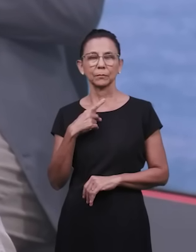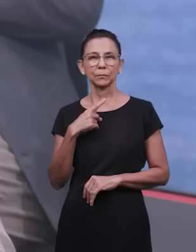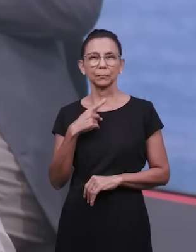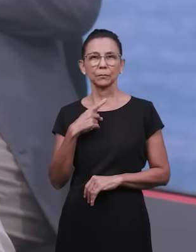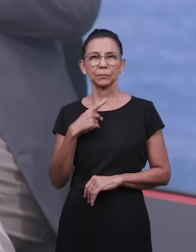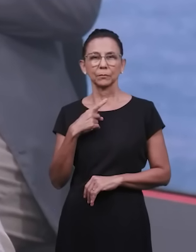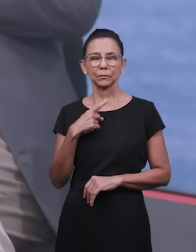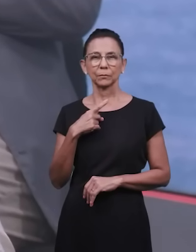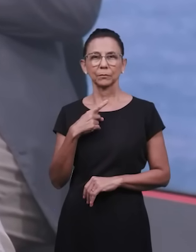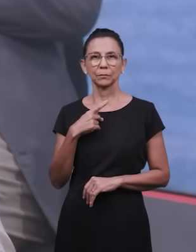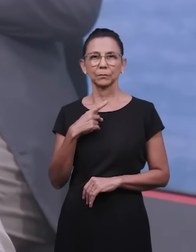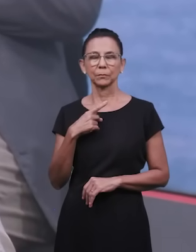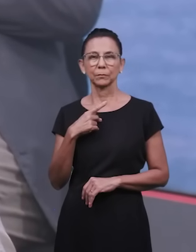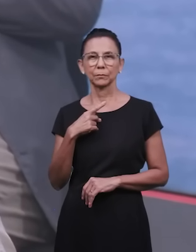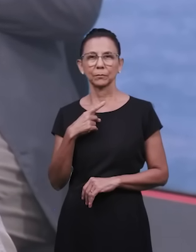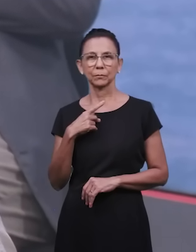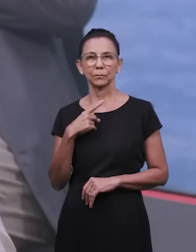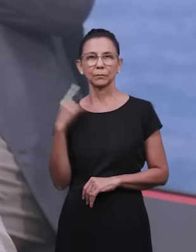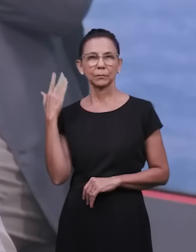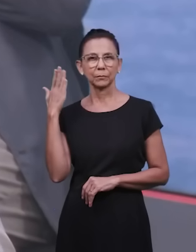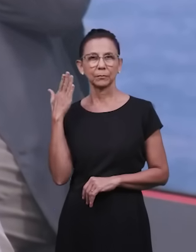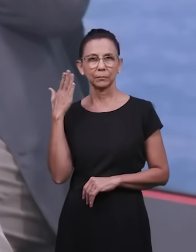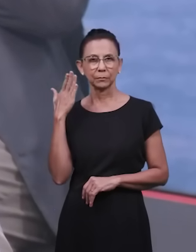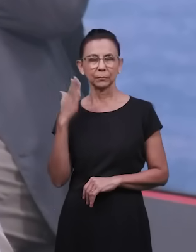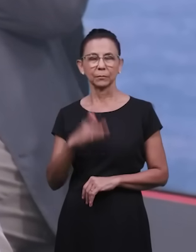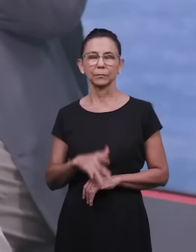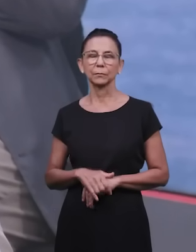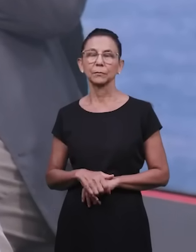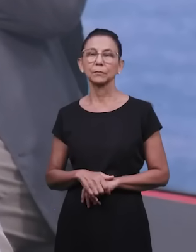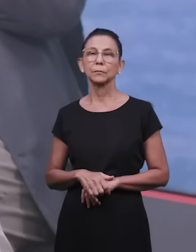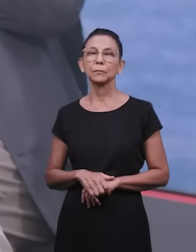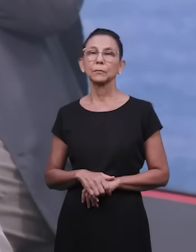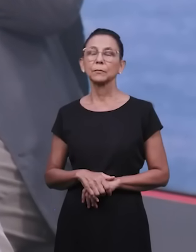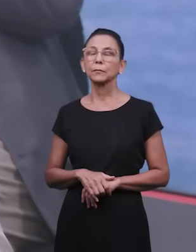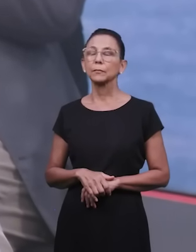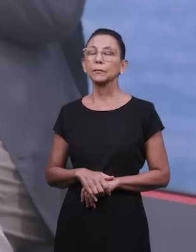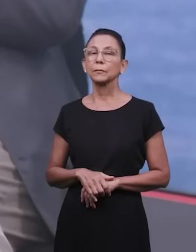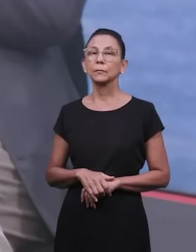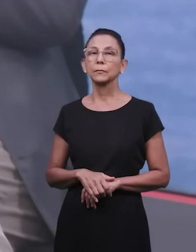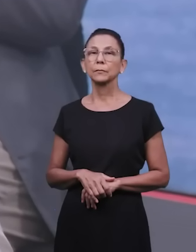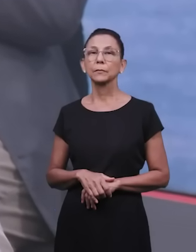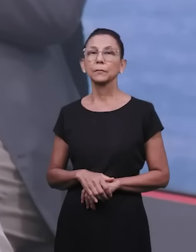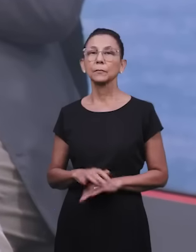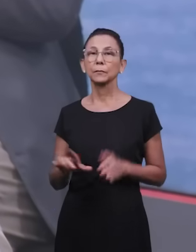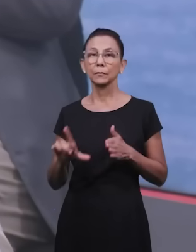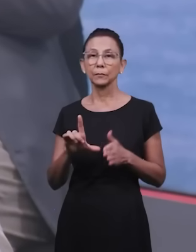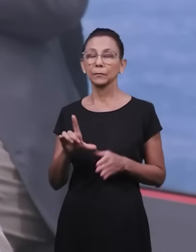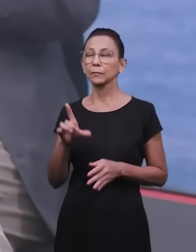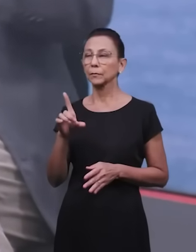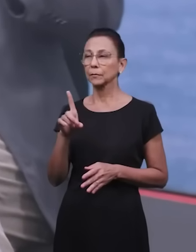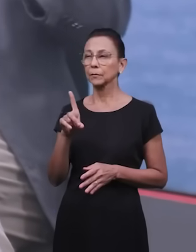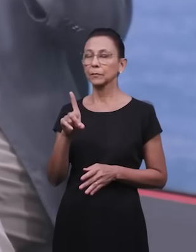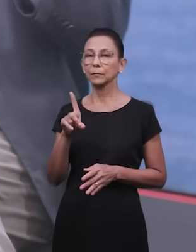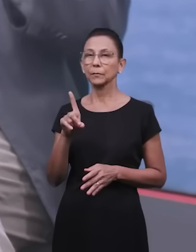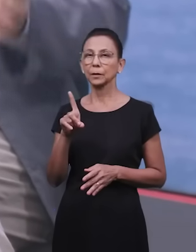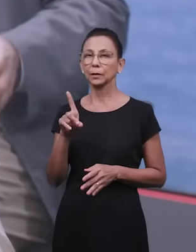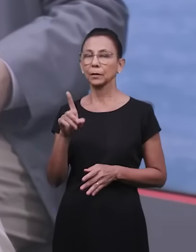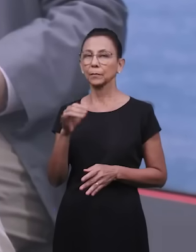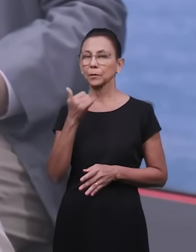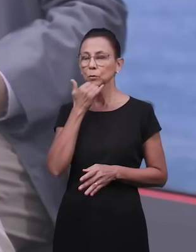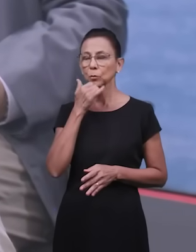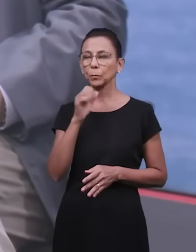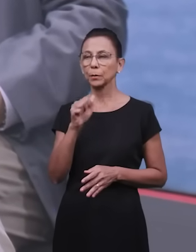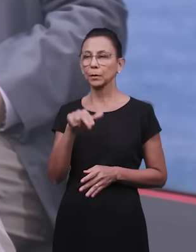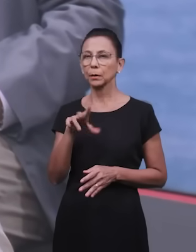pastor, eu queria, Andressa, que você falasse para o jovem, né, os jovens que estão aqui,